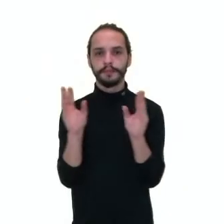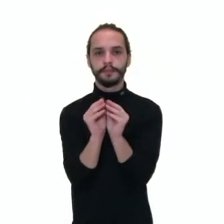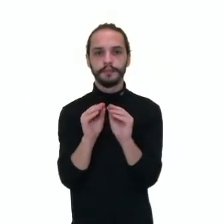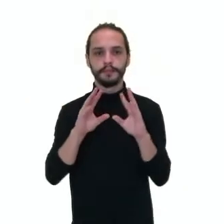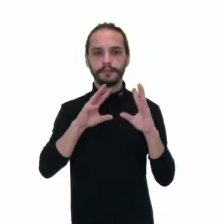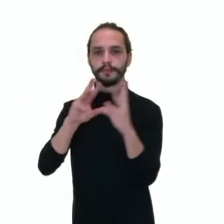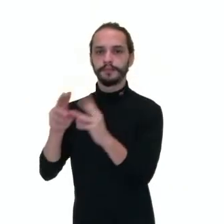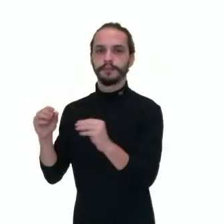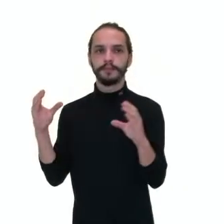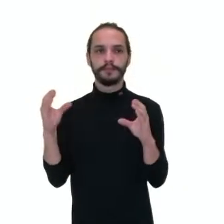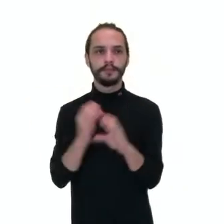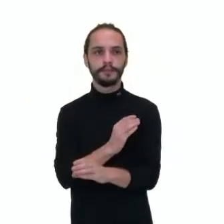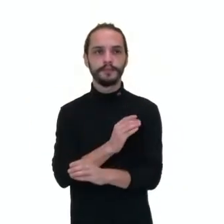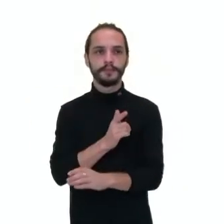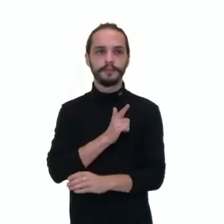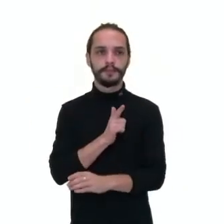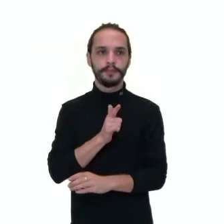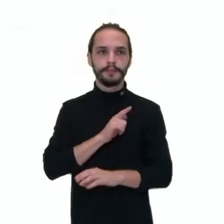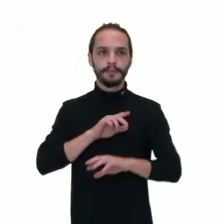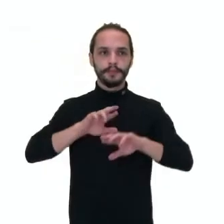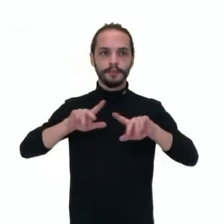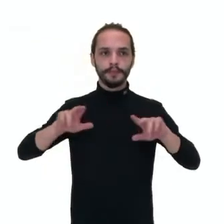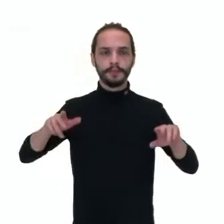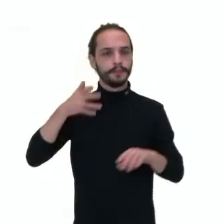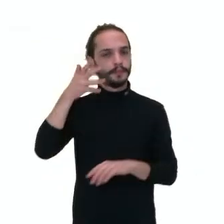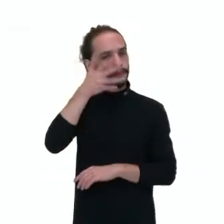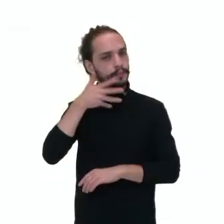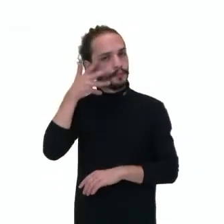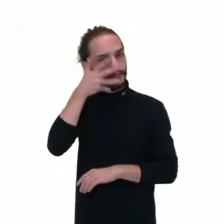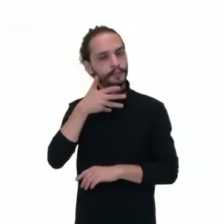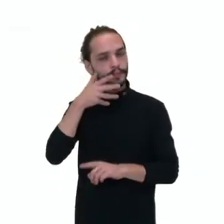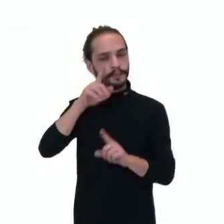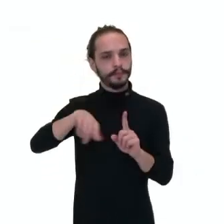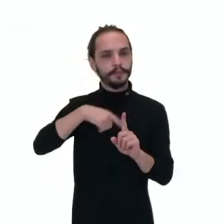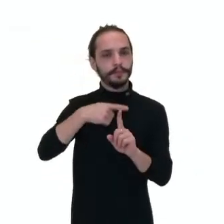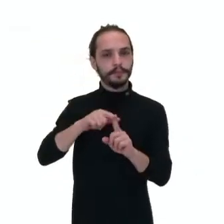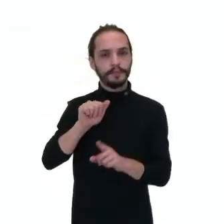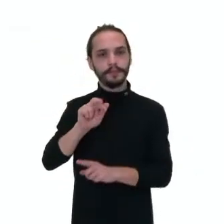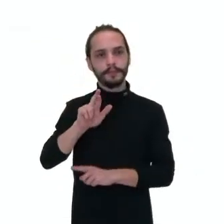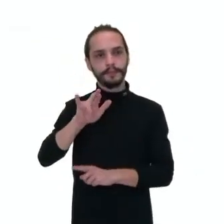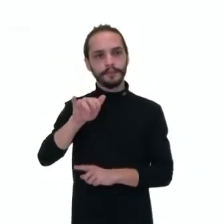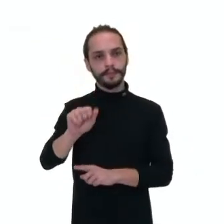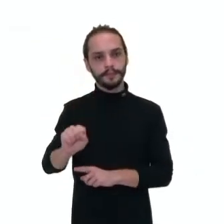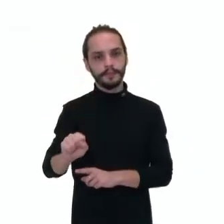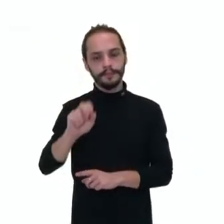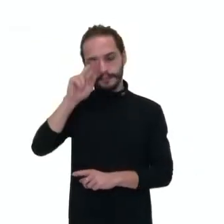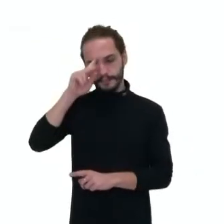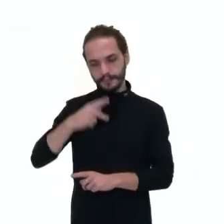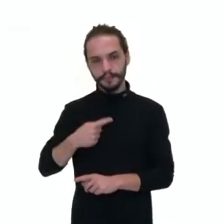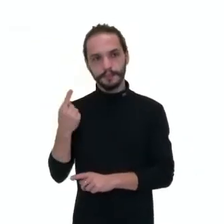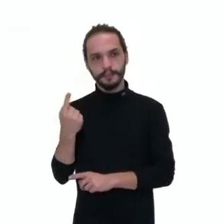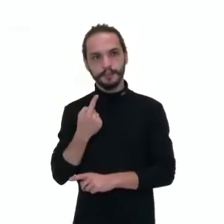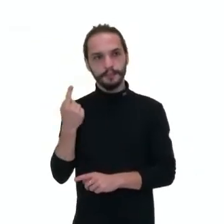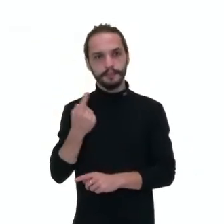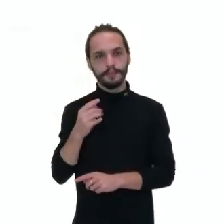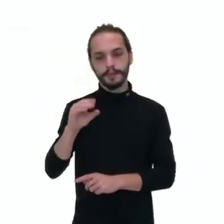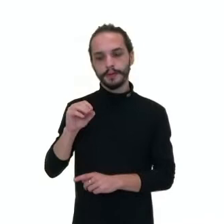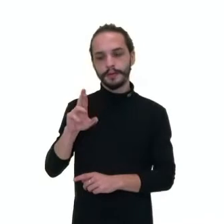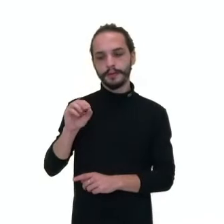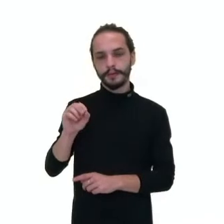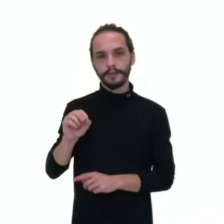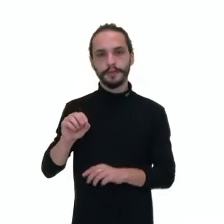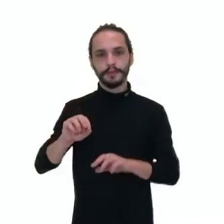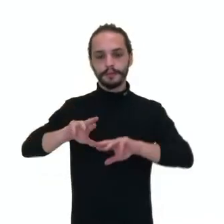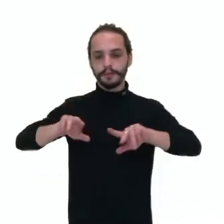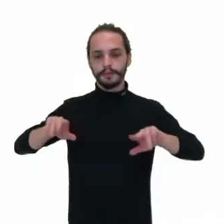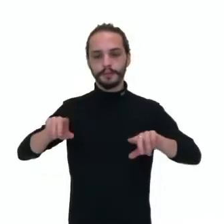Nós temos o compondo do recitários, que é aquela parte que você pode falar. Nós temos as áreas, que é exatamente o solo, e o coro com mais de um cantor, ou,